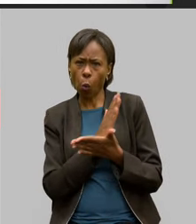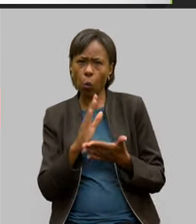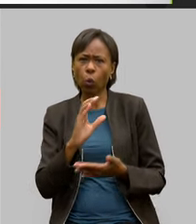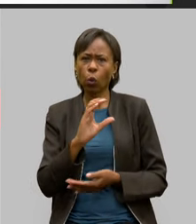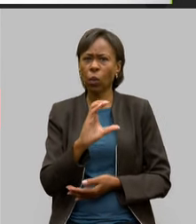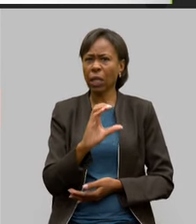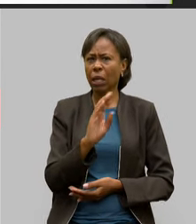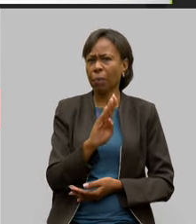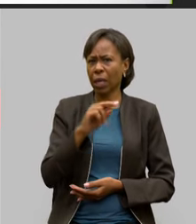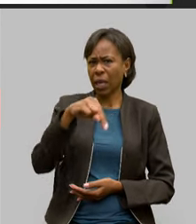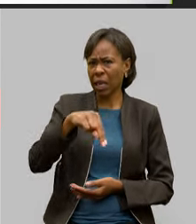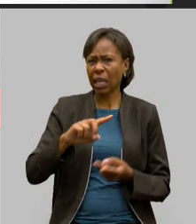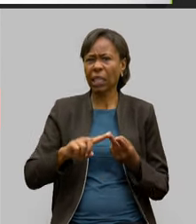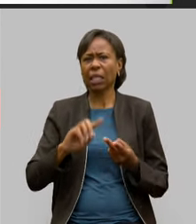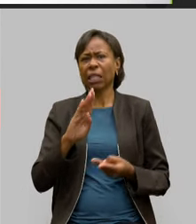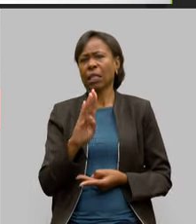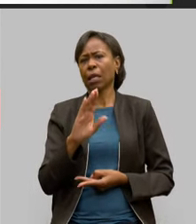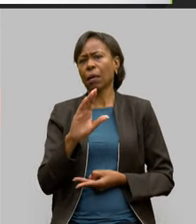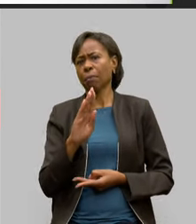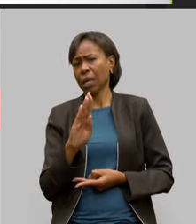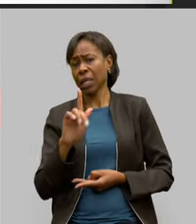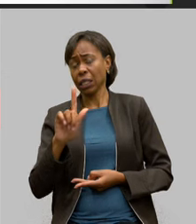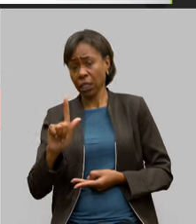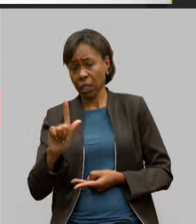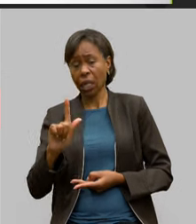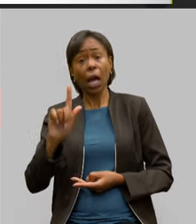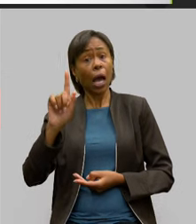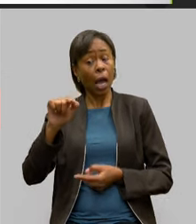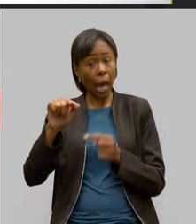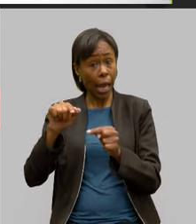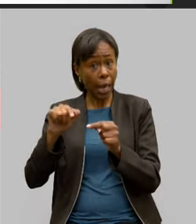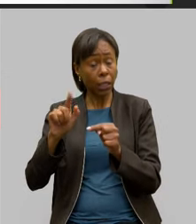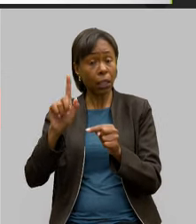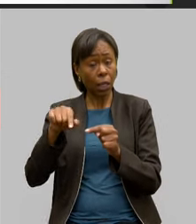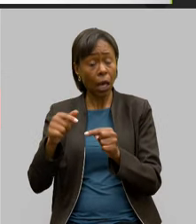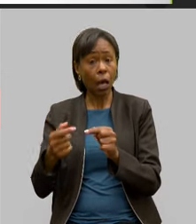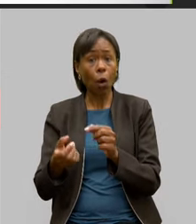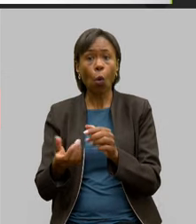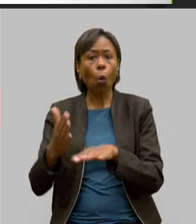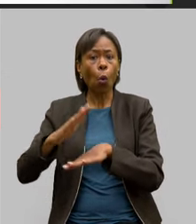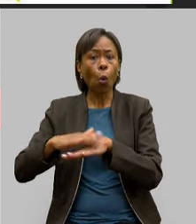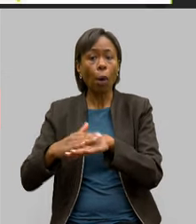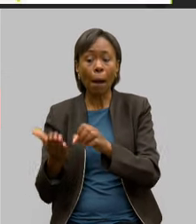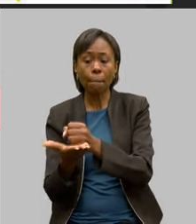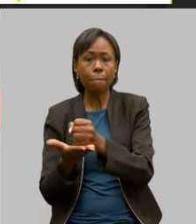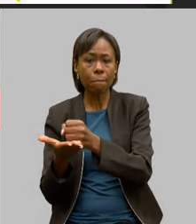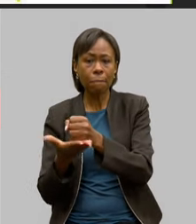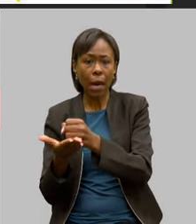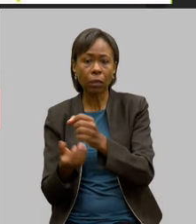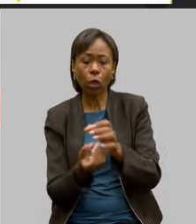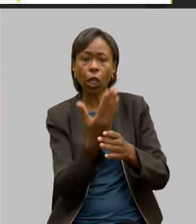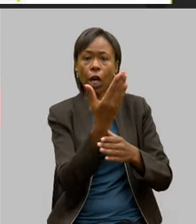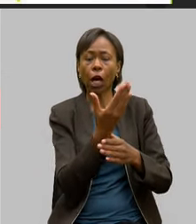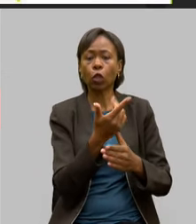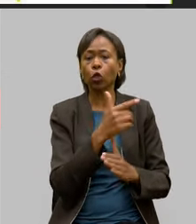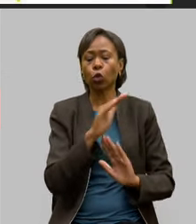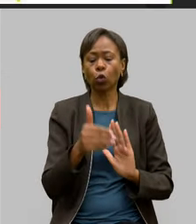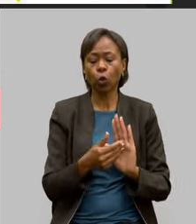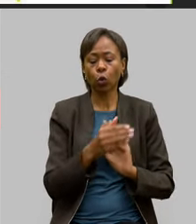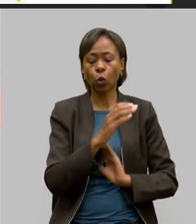o composto mãe né de onde vai formar todos os canab dióis perfeito bom